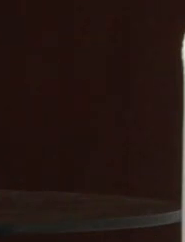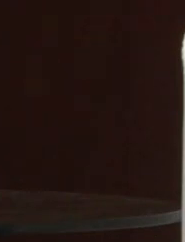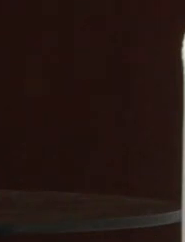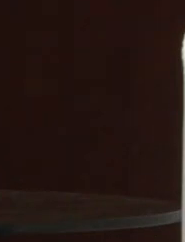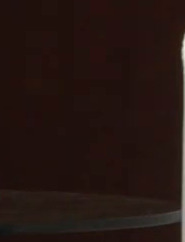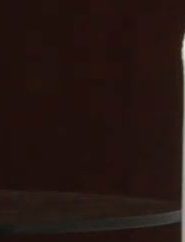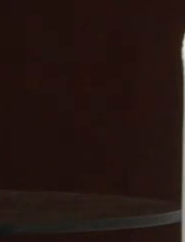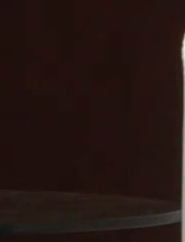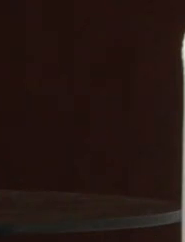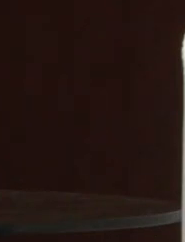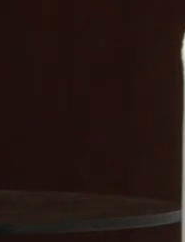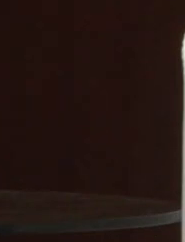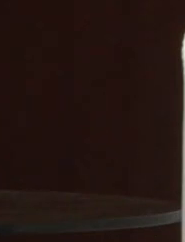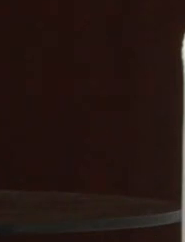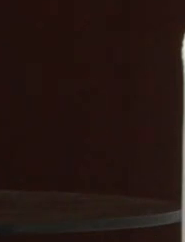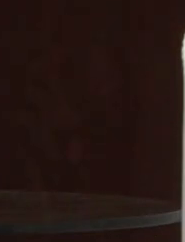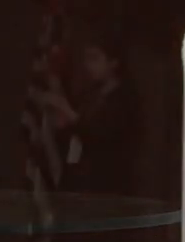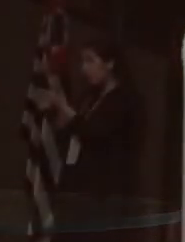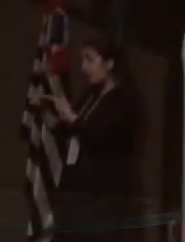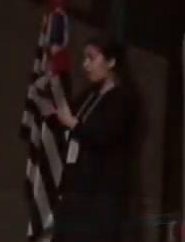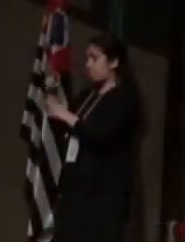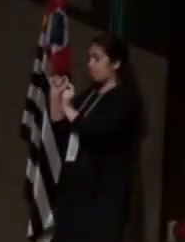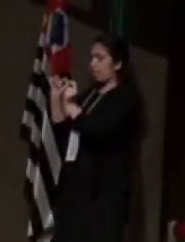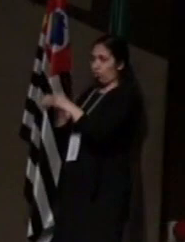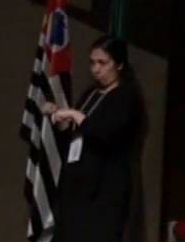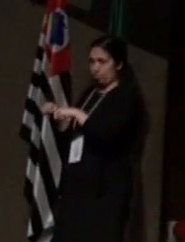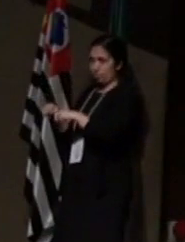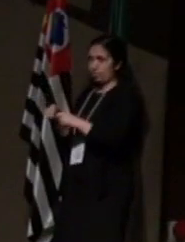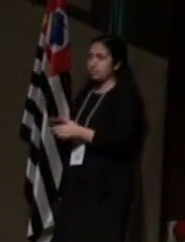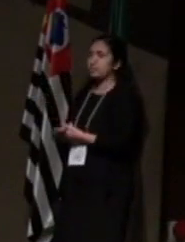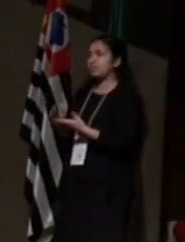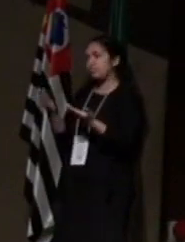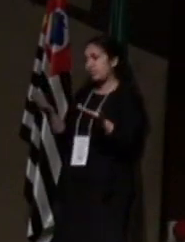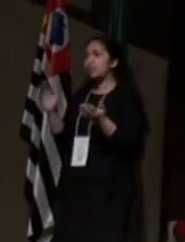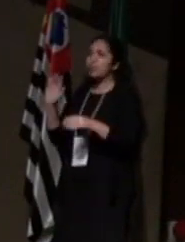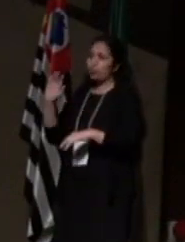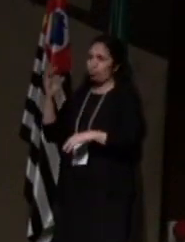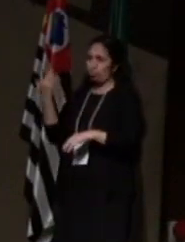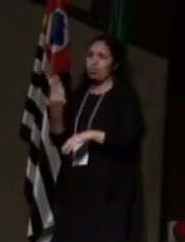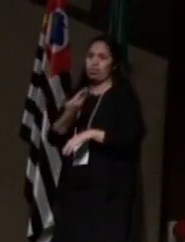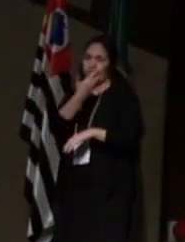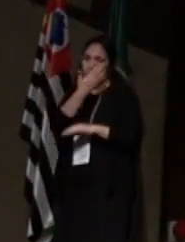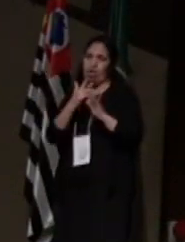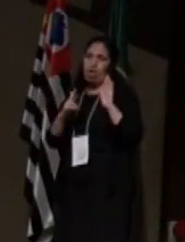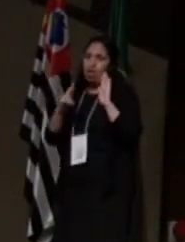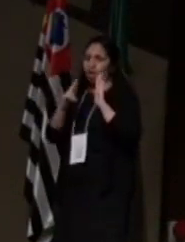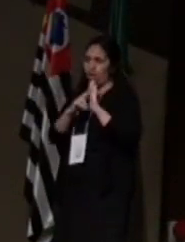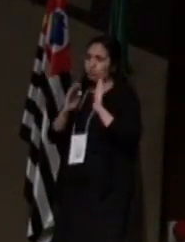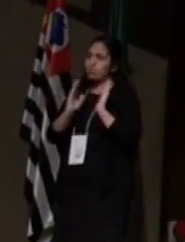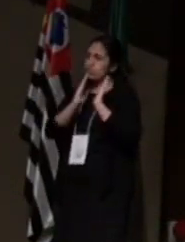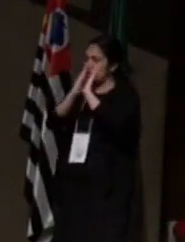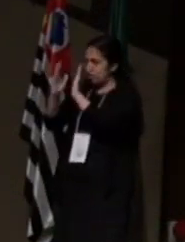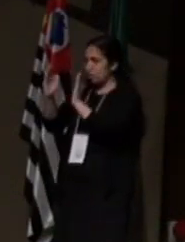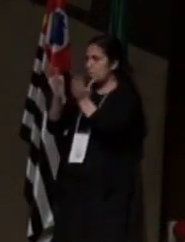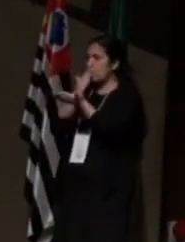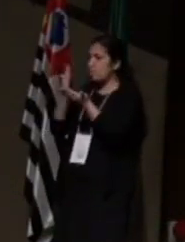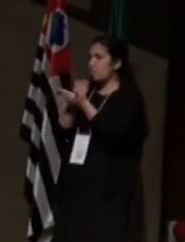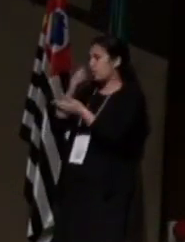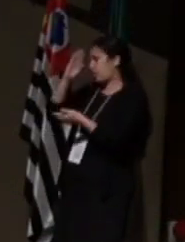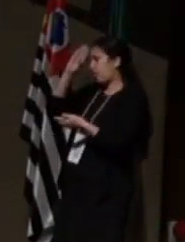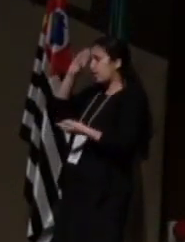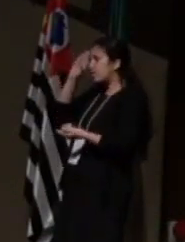para o desenvolvimento dessas competências. Assim como acontece aqui uma referência nas bibliotecas acadêmicas da